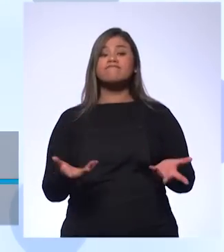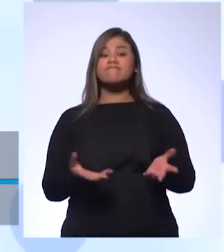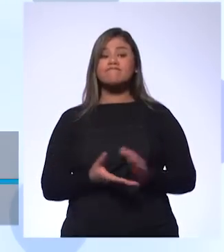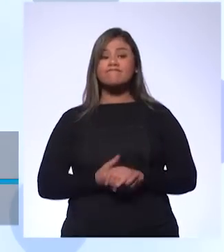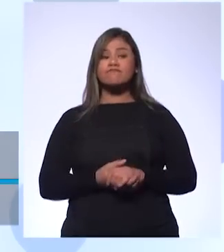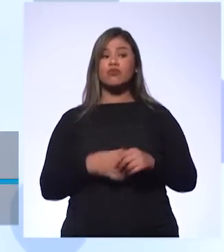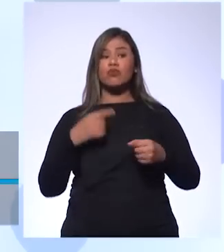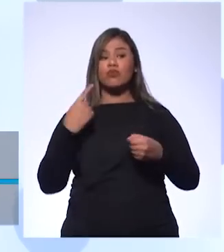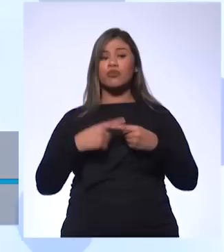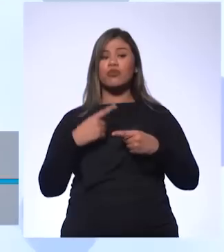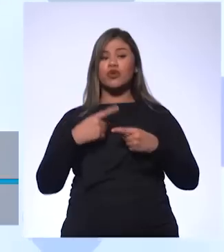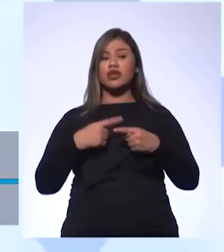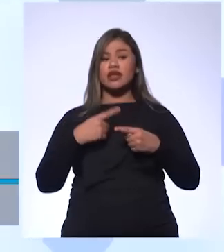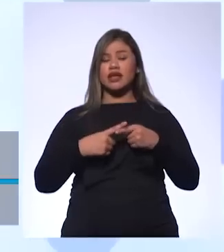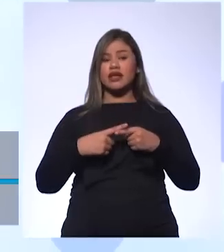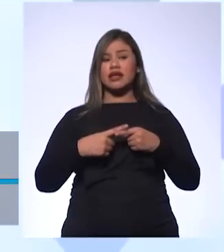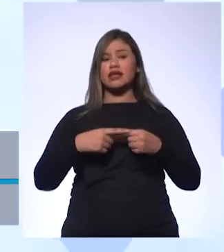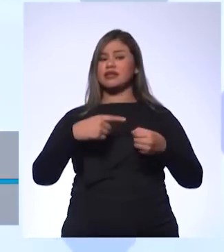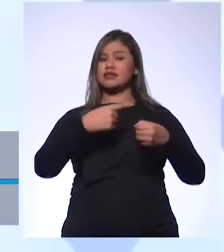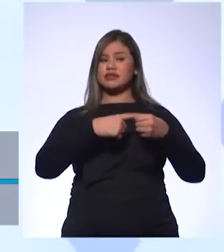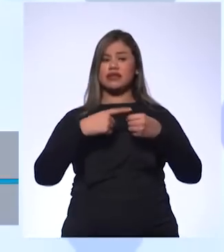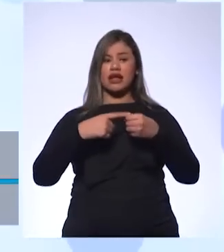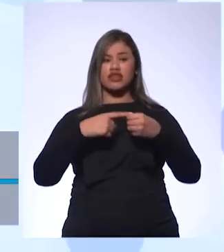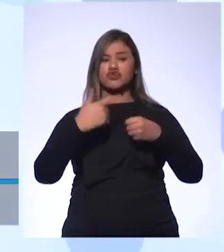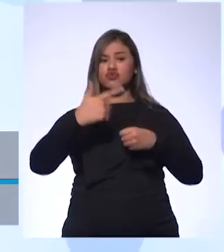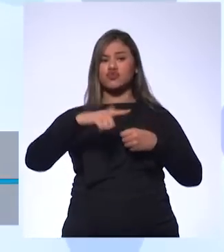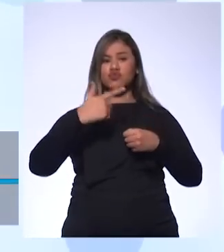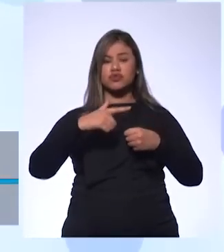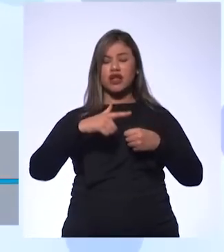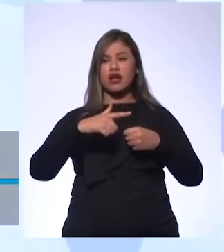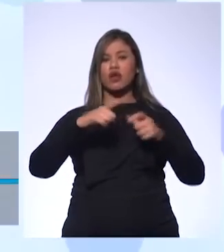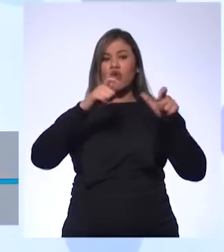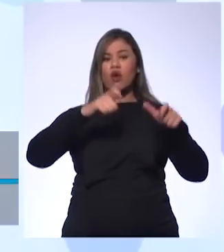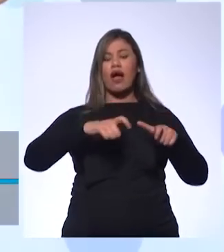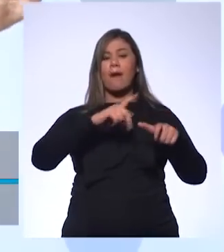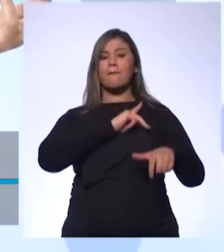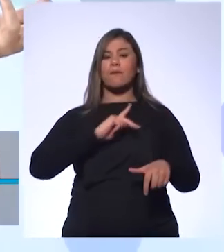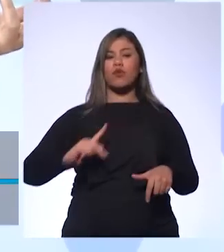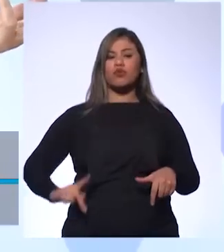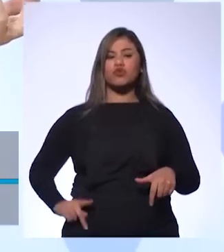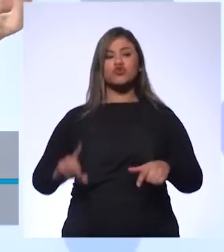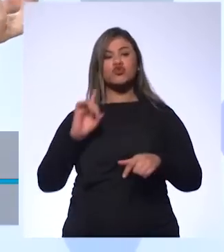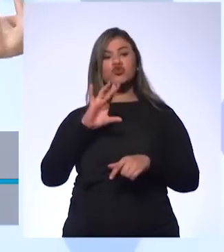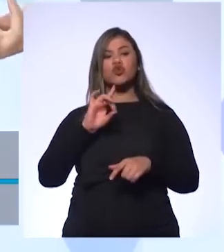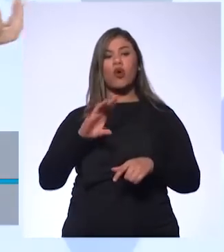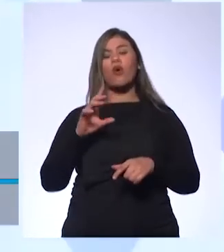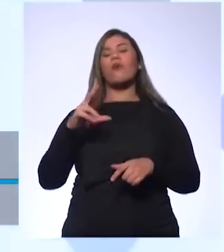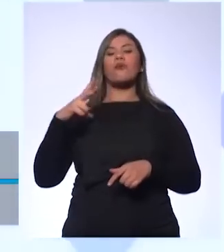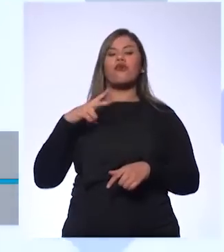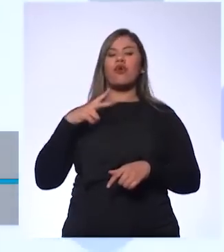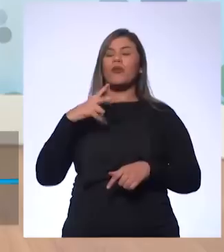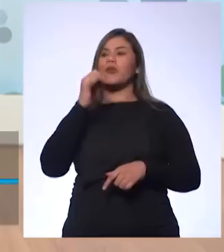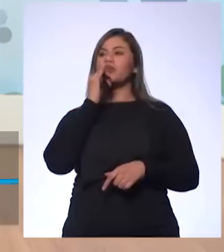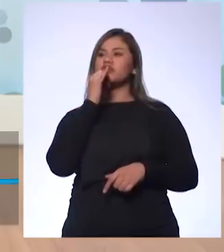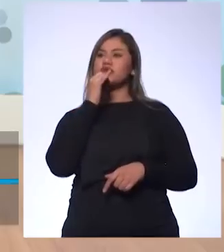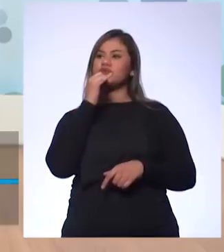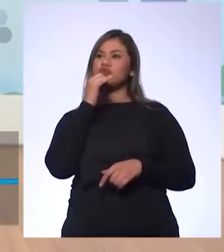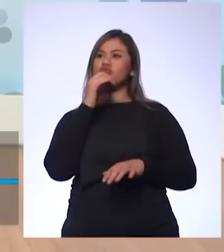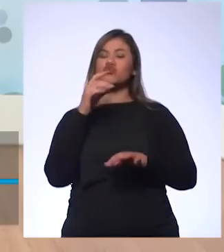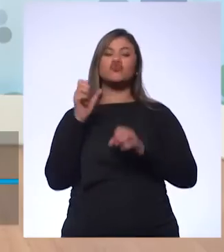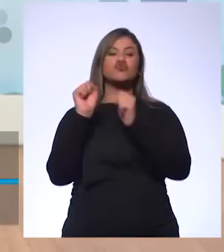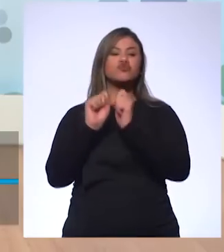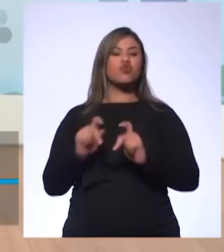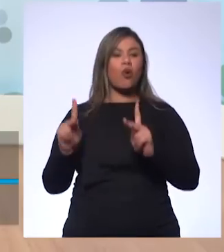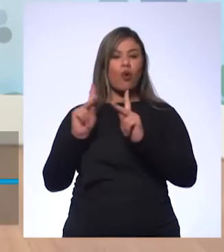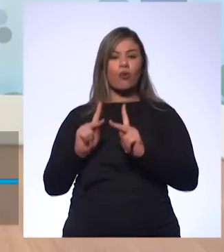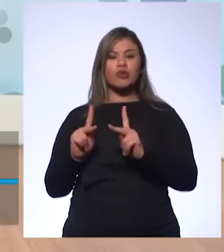Porque a sua cidade não tem espaço público, só tem espaço privado. A sua cidade só tem shopping, só tem condomínio fechado. Uhum.